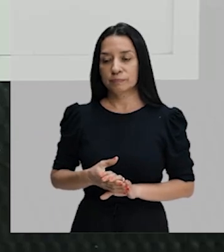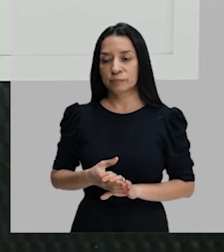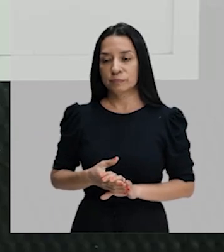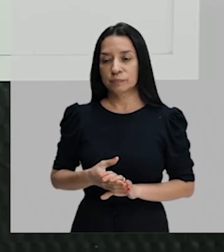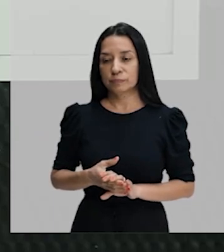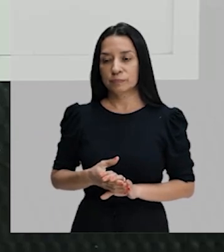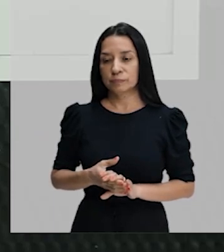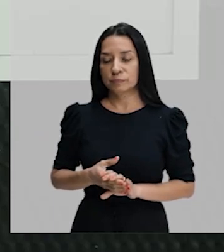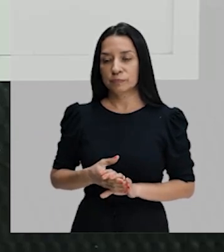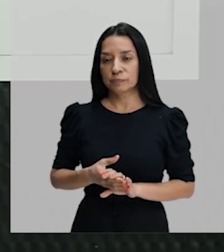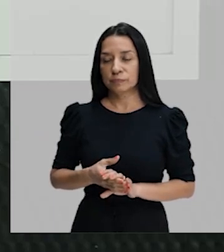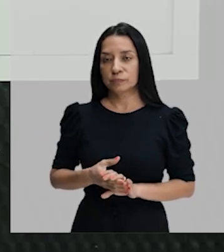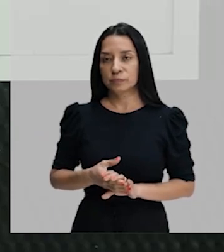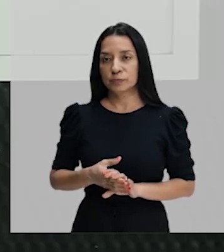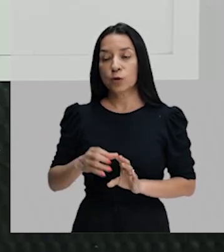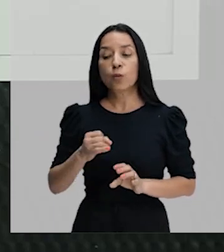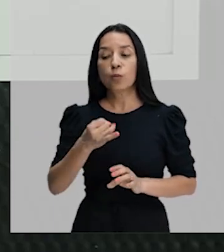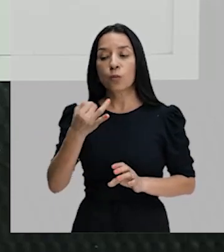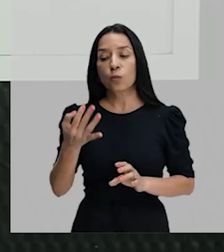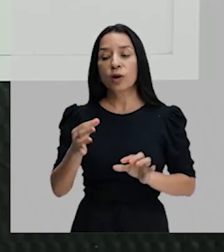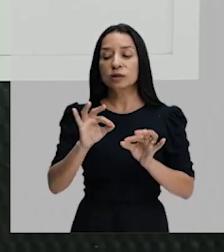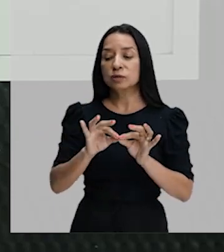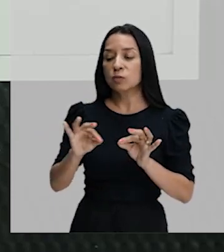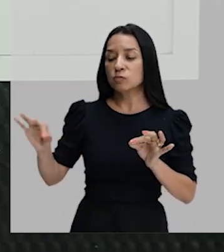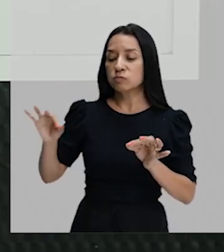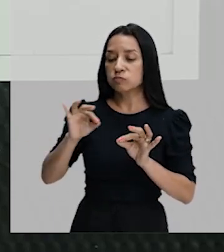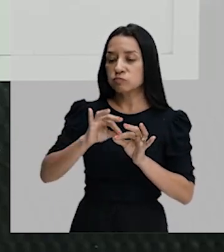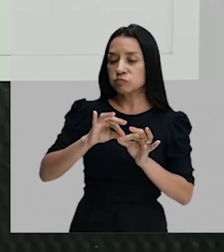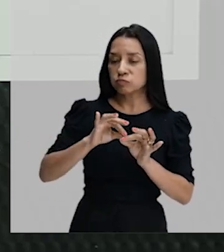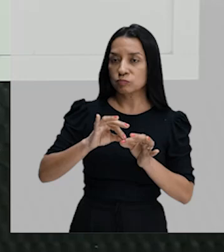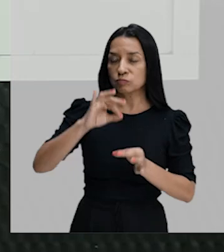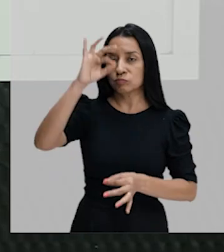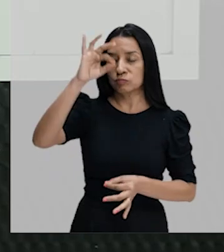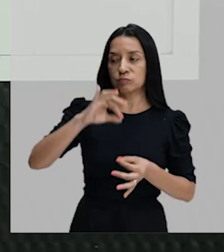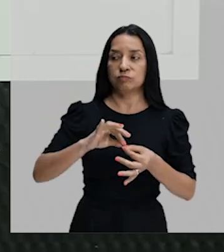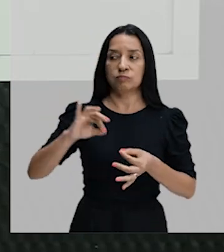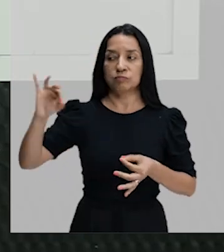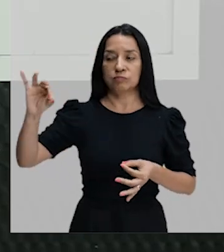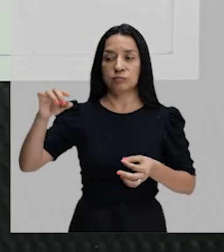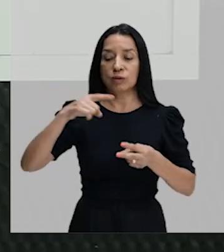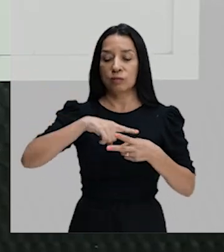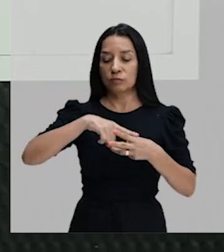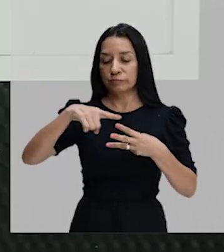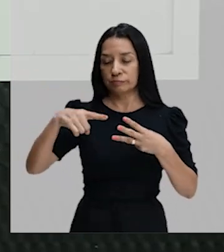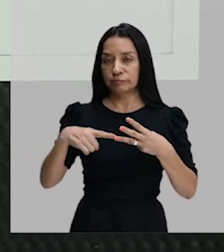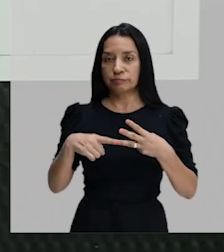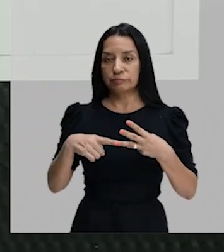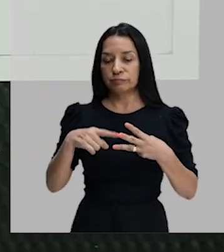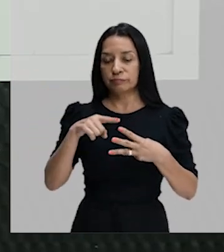orientação. Quais são elas? Né? Só pode ser três, né?